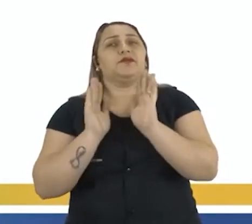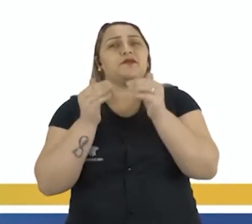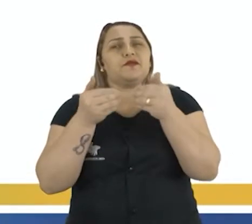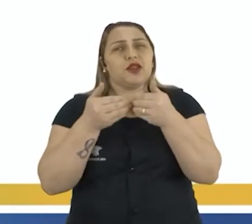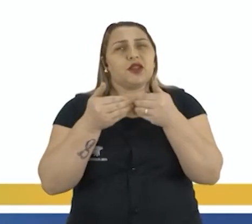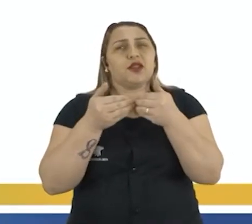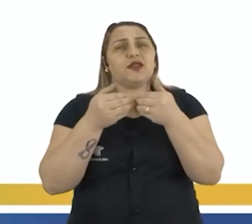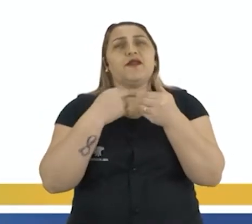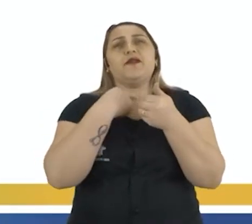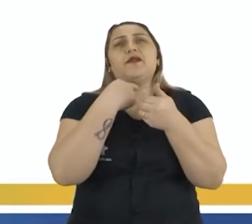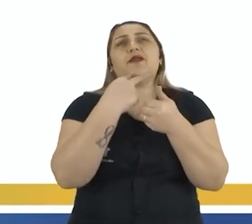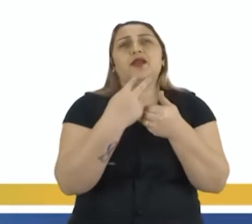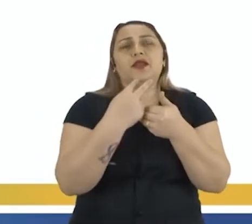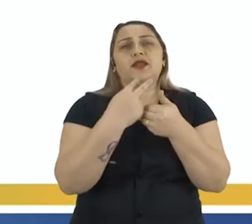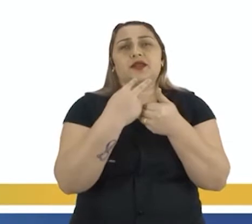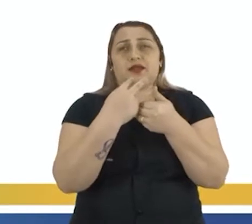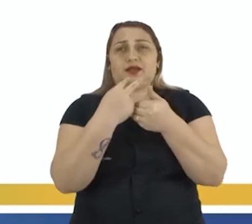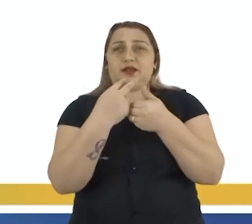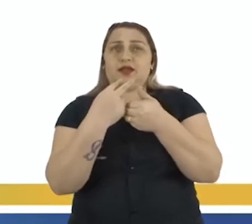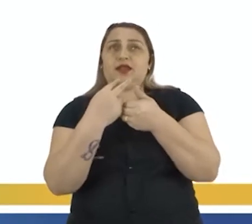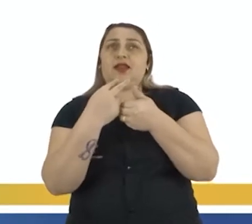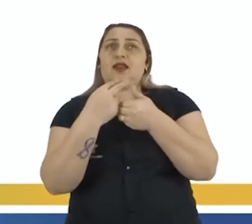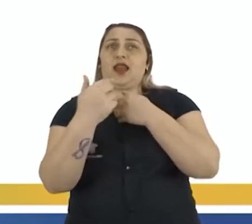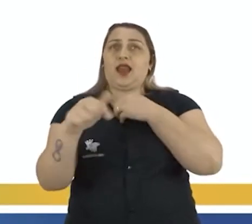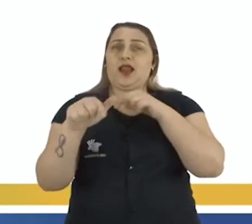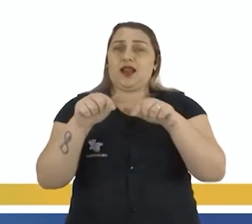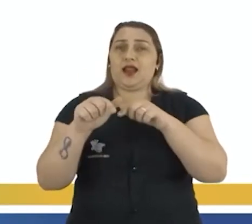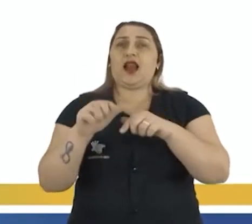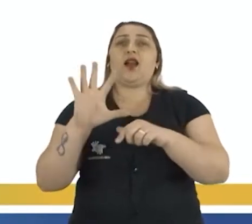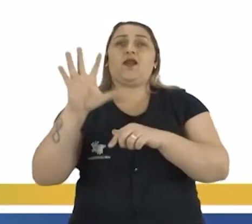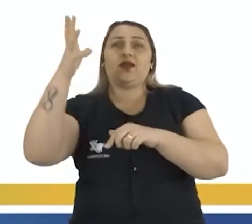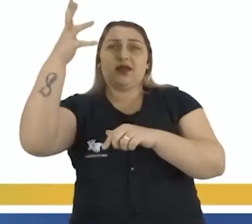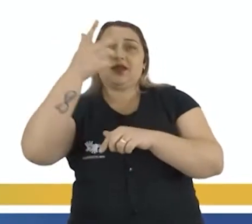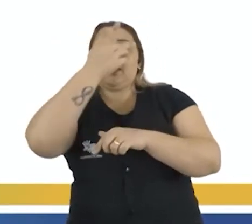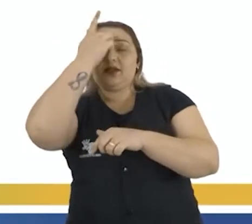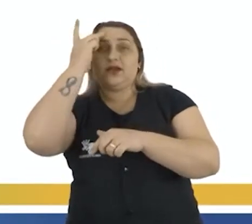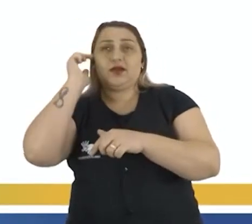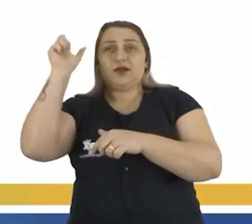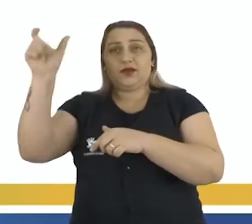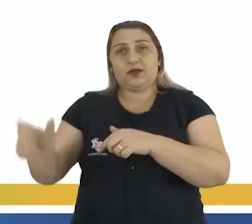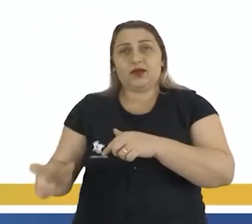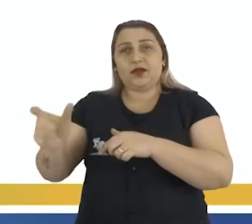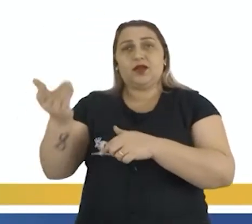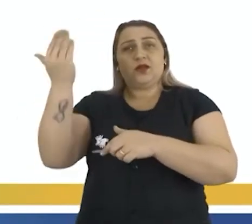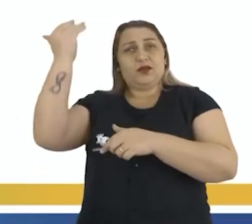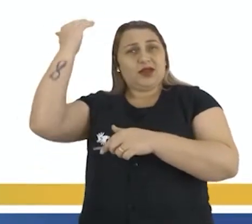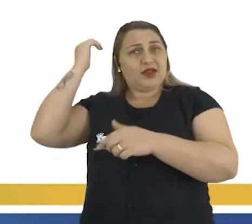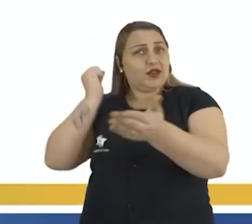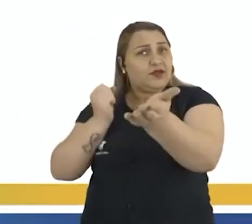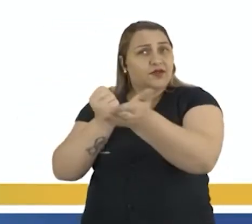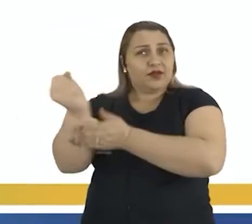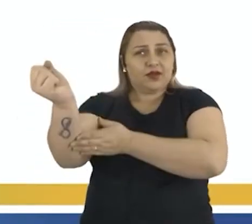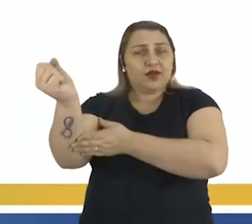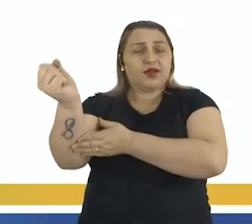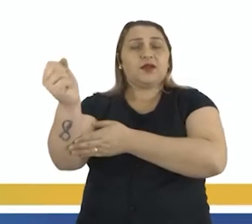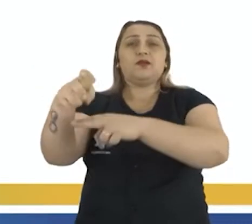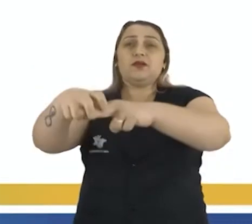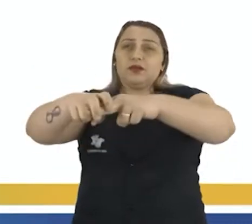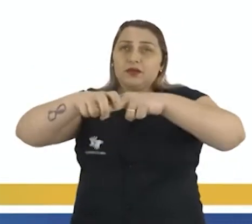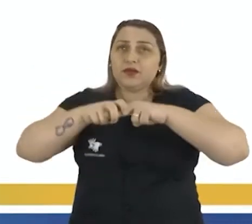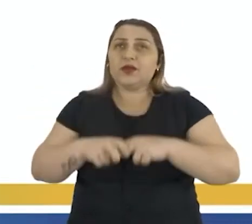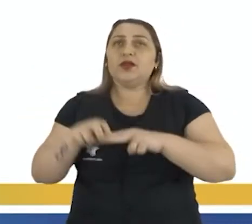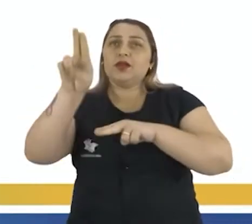fechada. A definição diz que a ação ocorreu com o personagem no tempo passado, já foi, e por